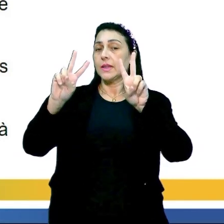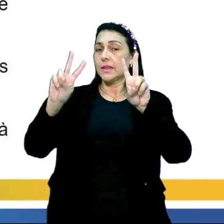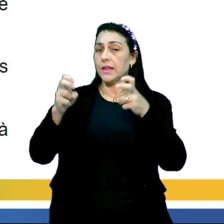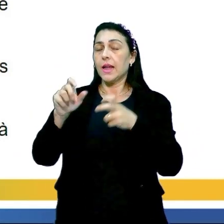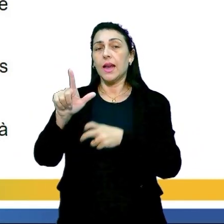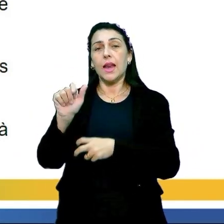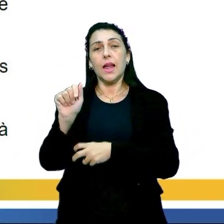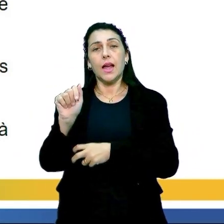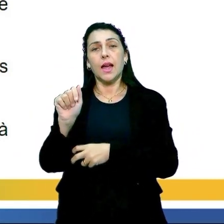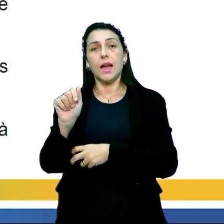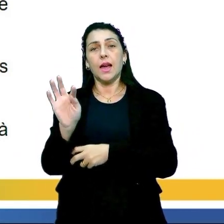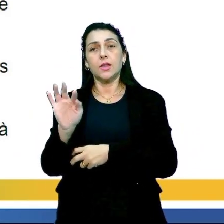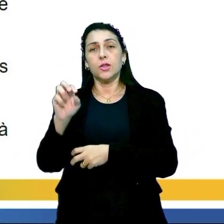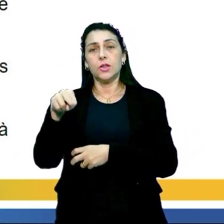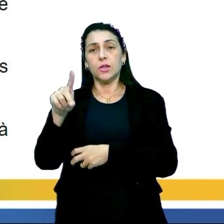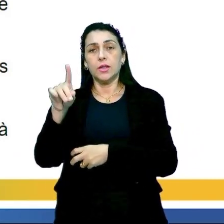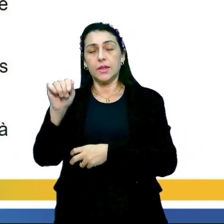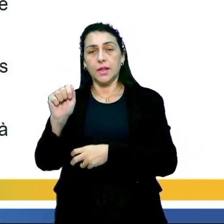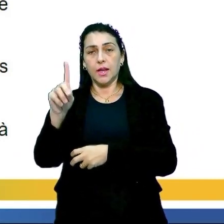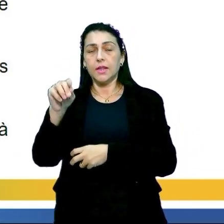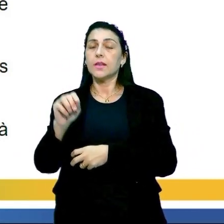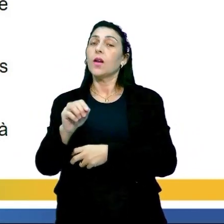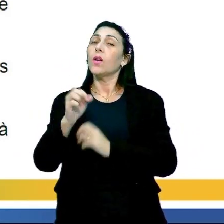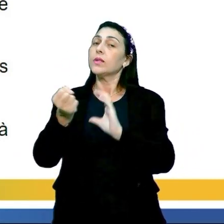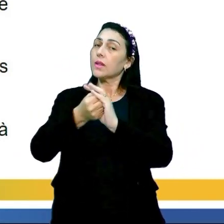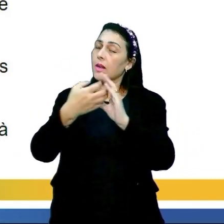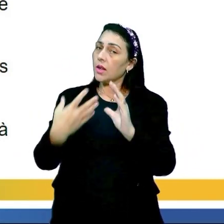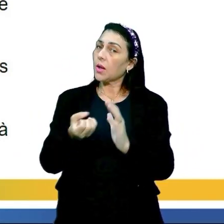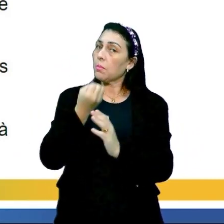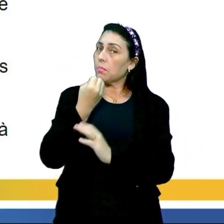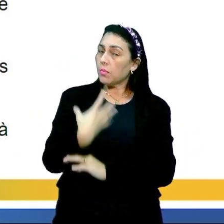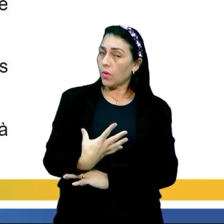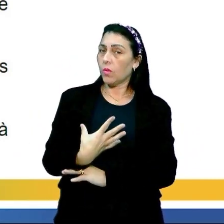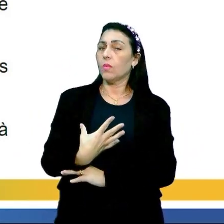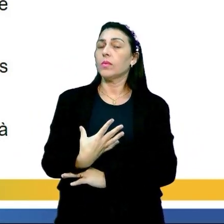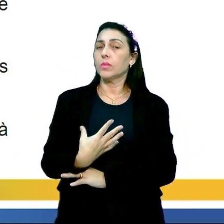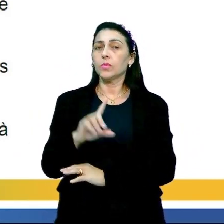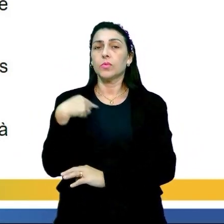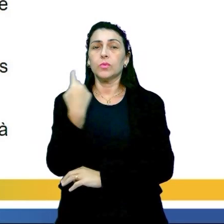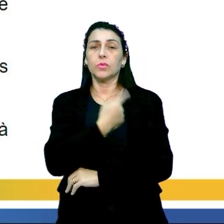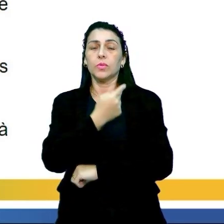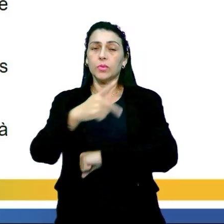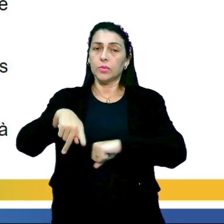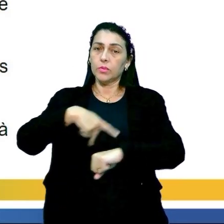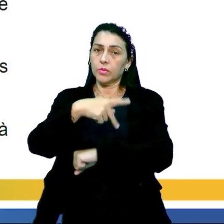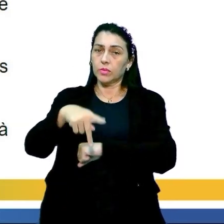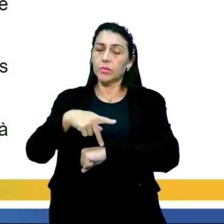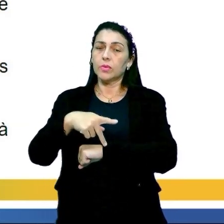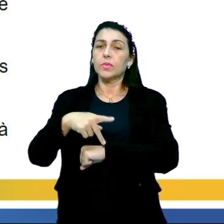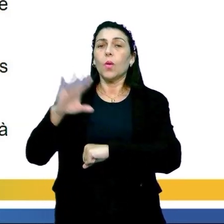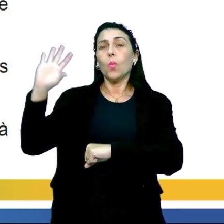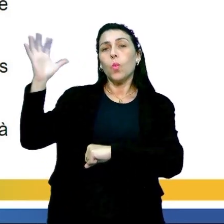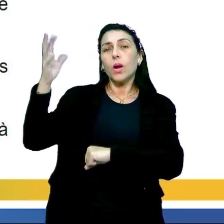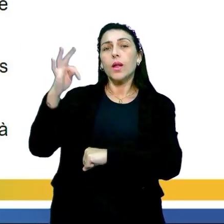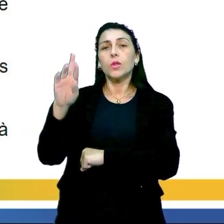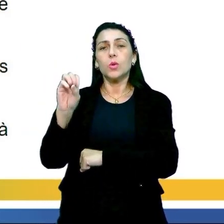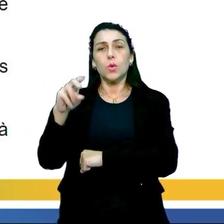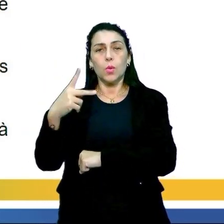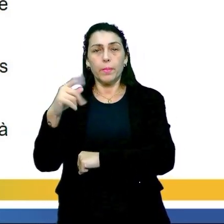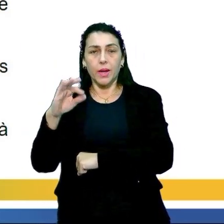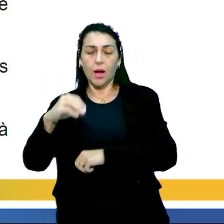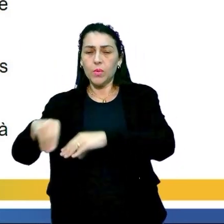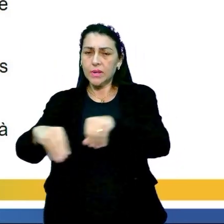na questão é o quê? São as características positivas, né, do nosso país. O clima tropical, as